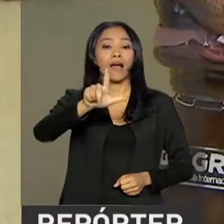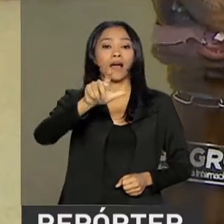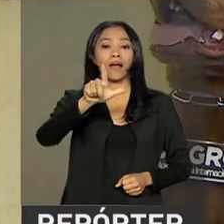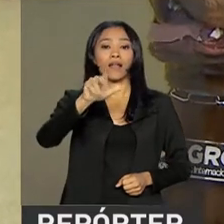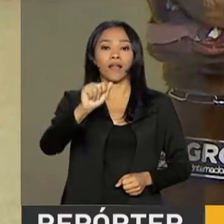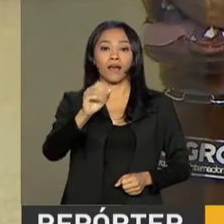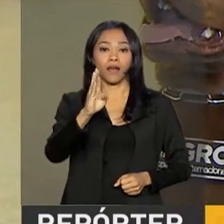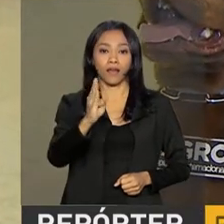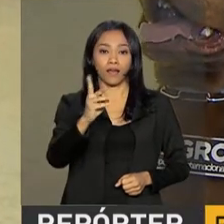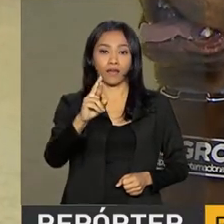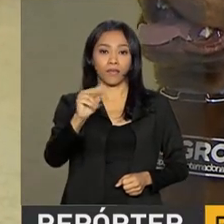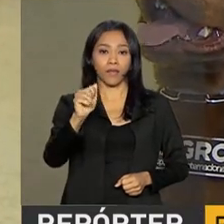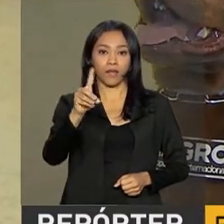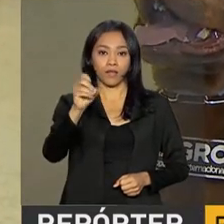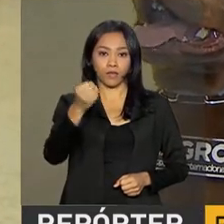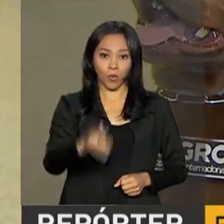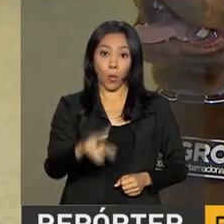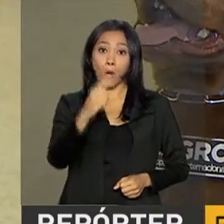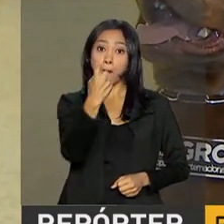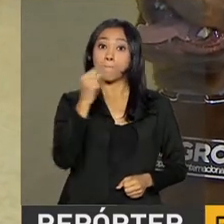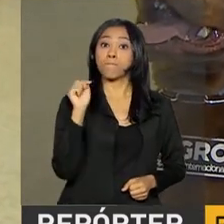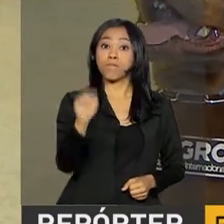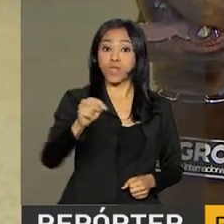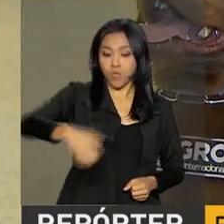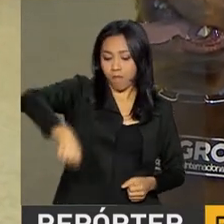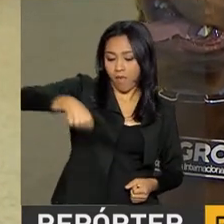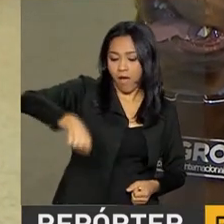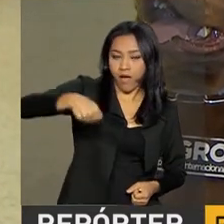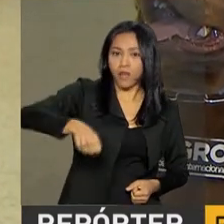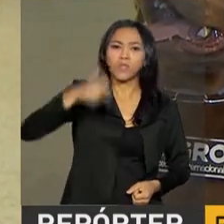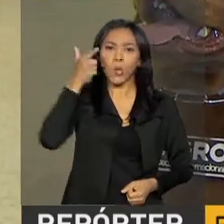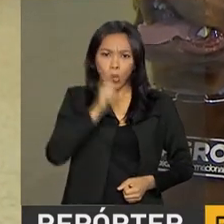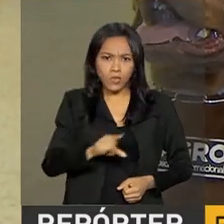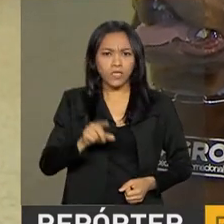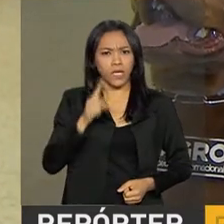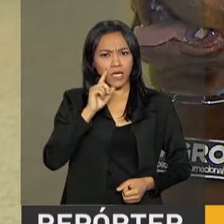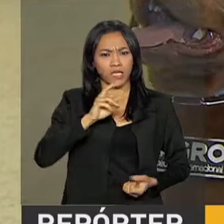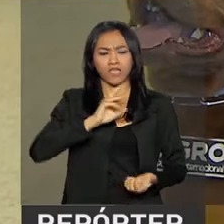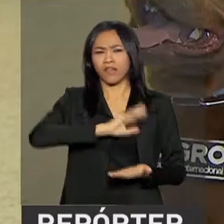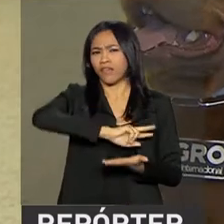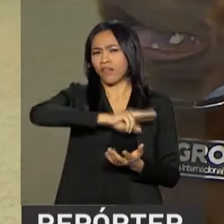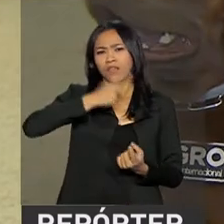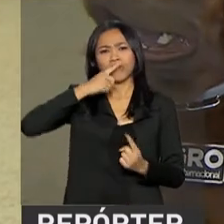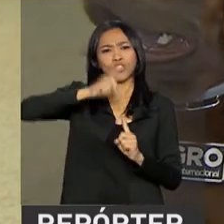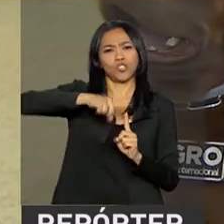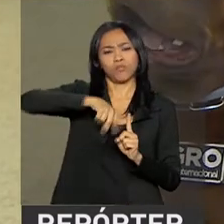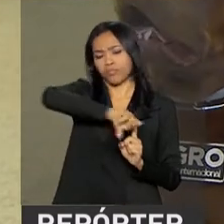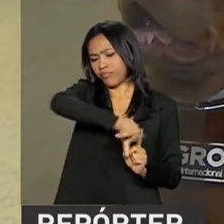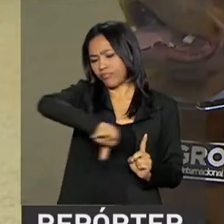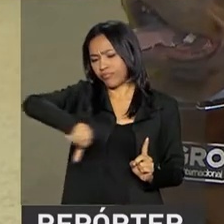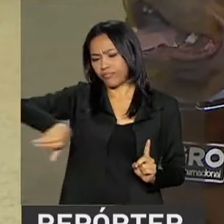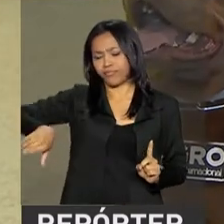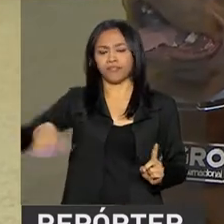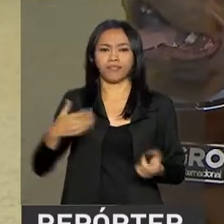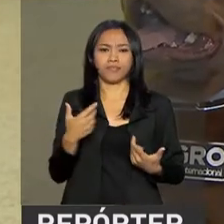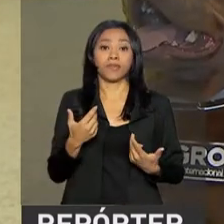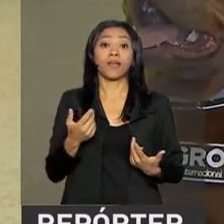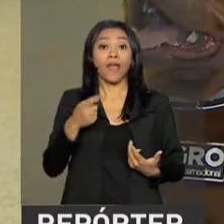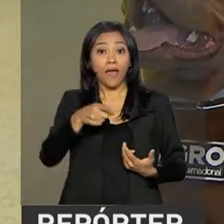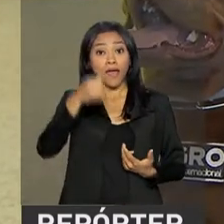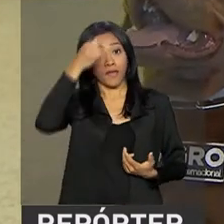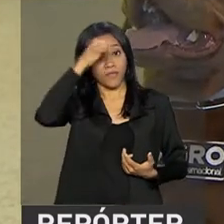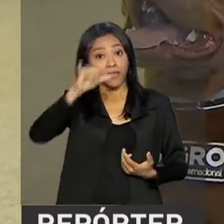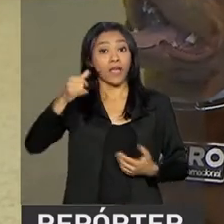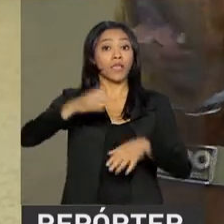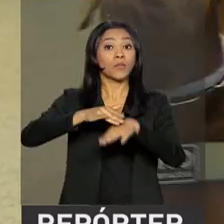mil malas por dia consegue identificar mais de 80 tipos de produtos diferentes a missão dele evitar a entrada de